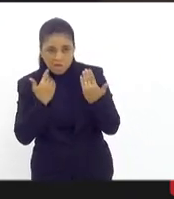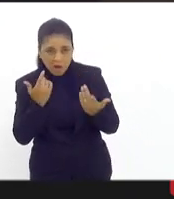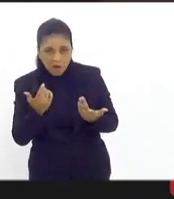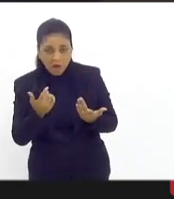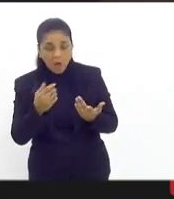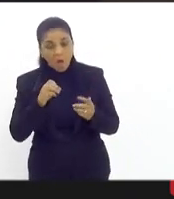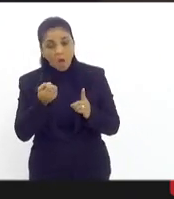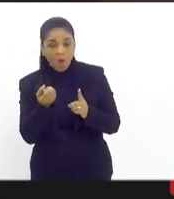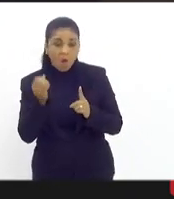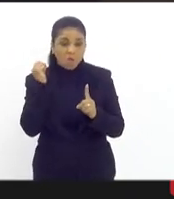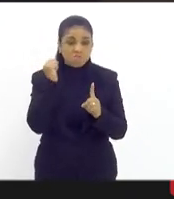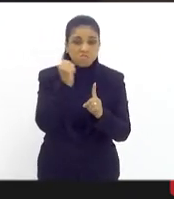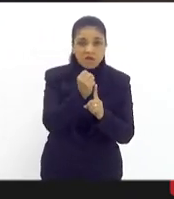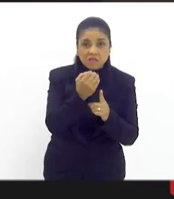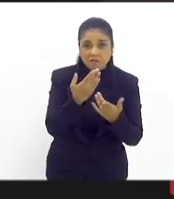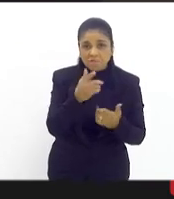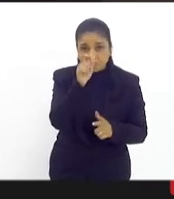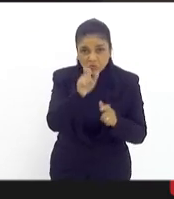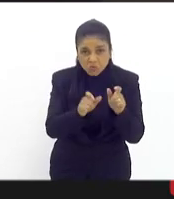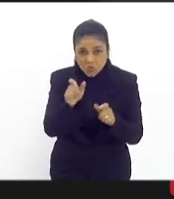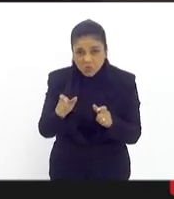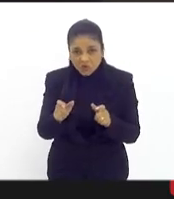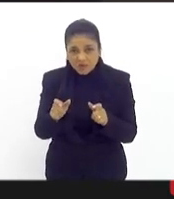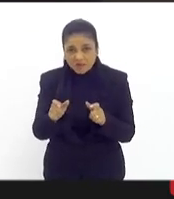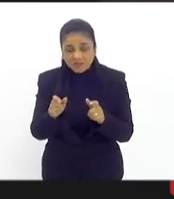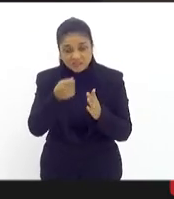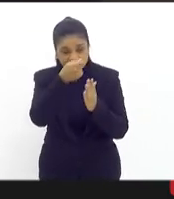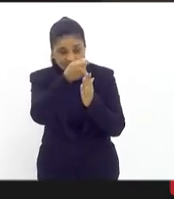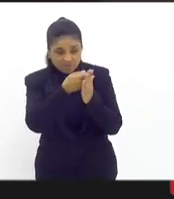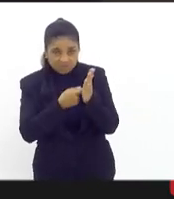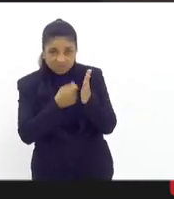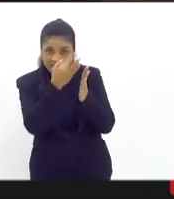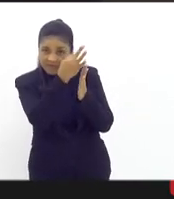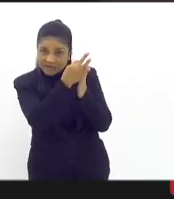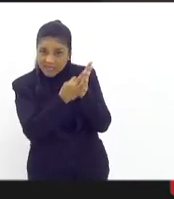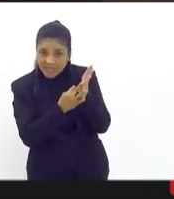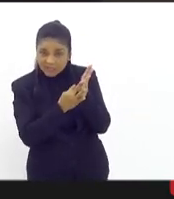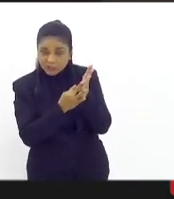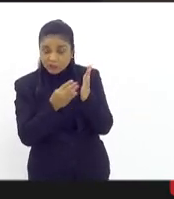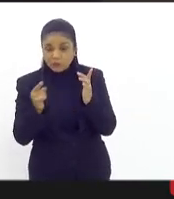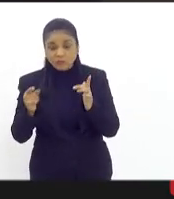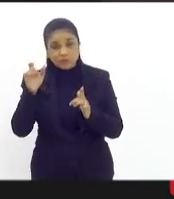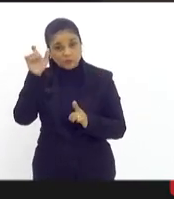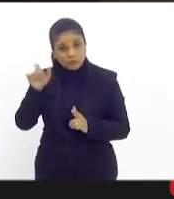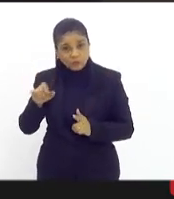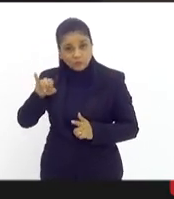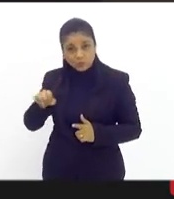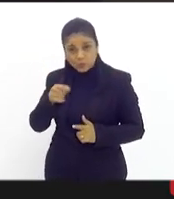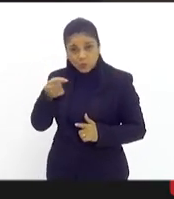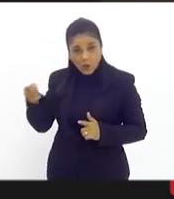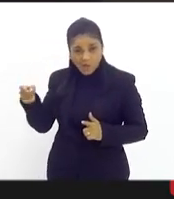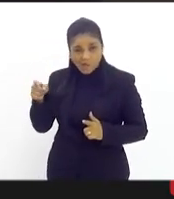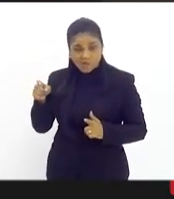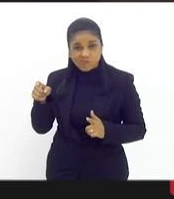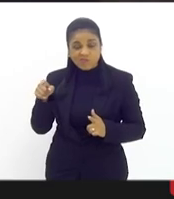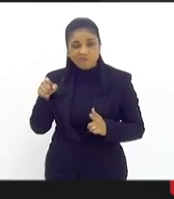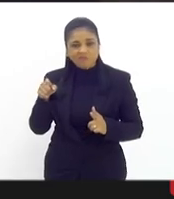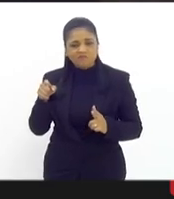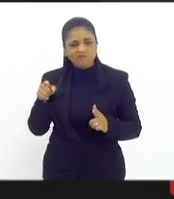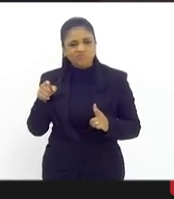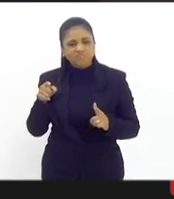assassinato. E justamente pela escrita do João Baldo Ribeiro ser extremamente refinada, se você